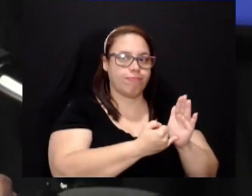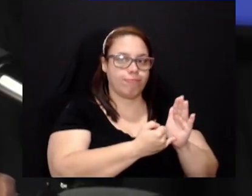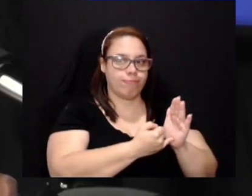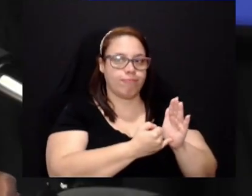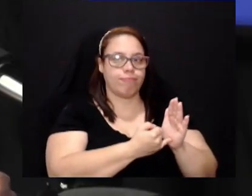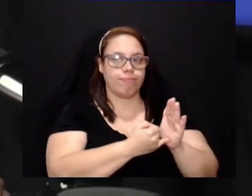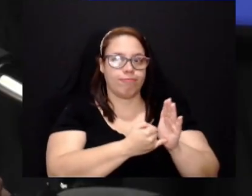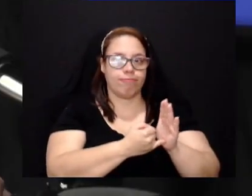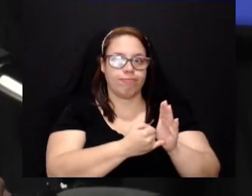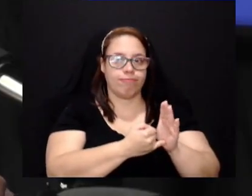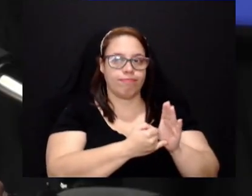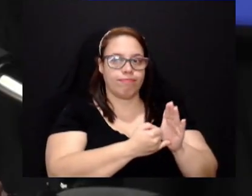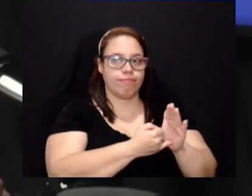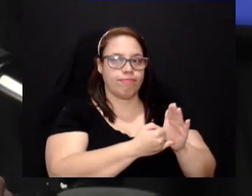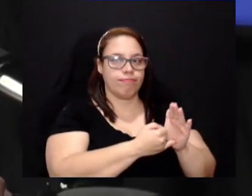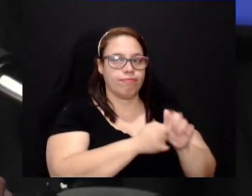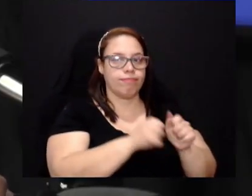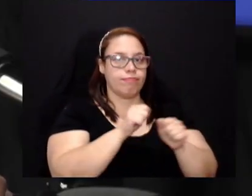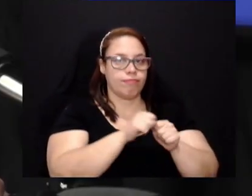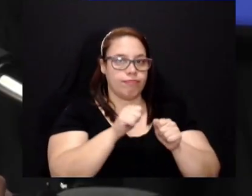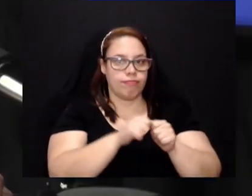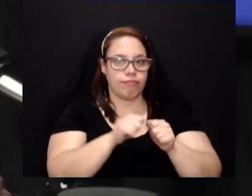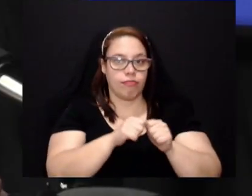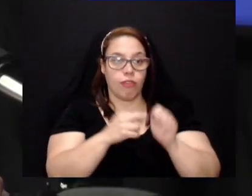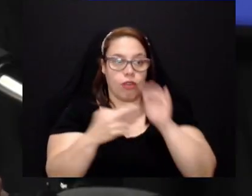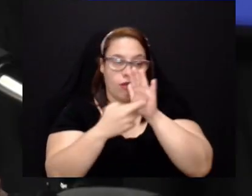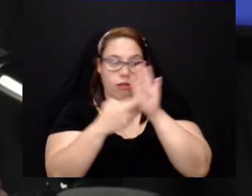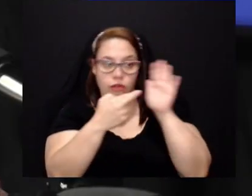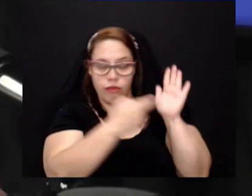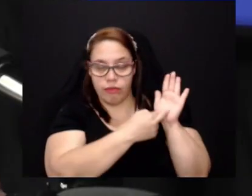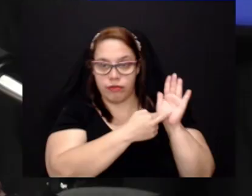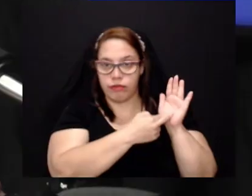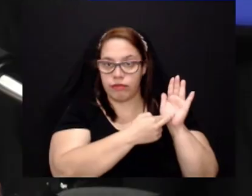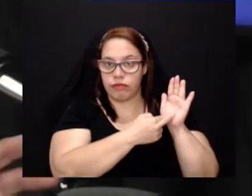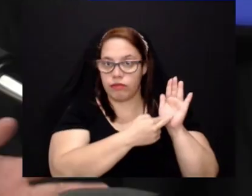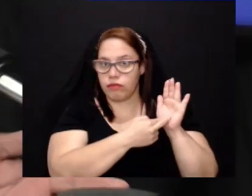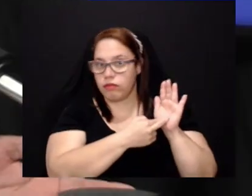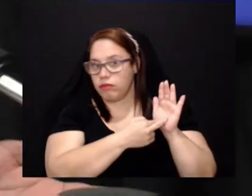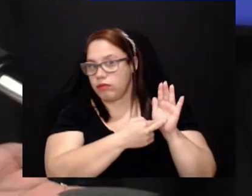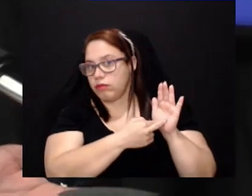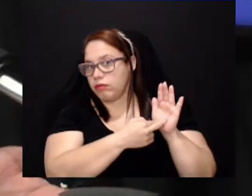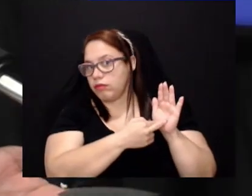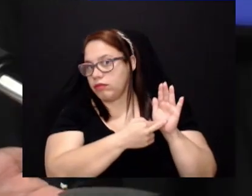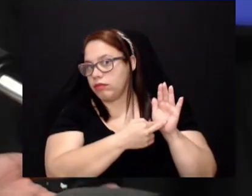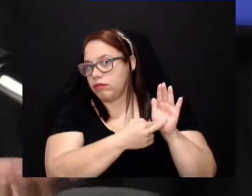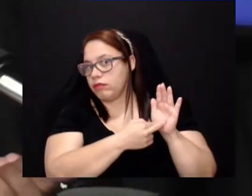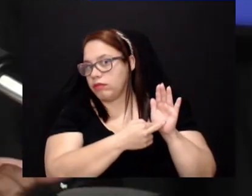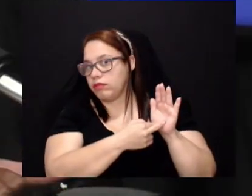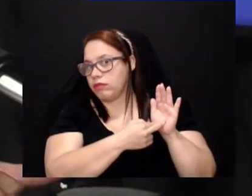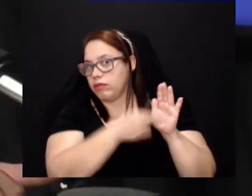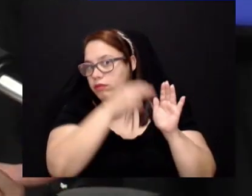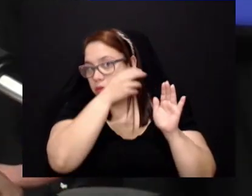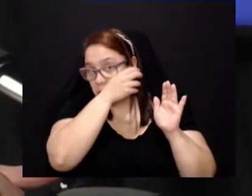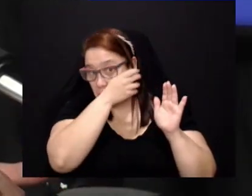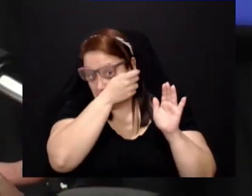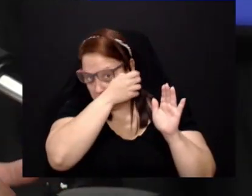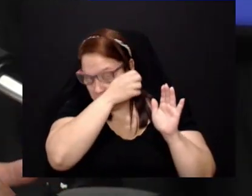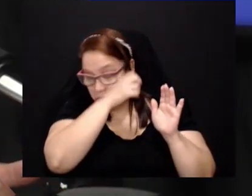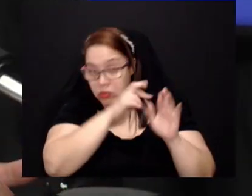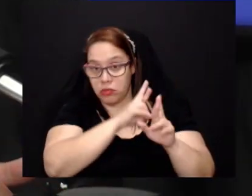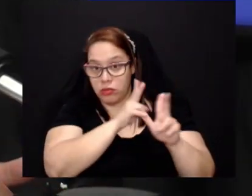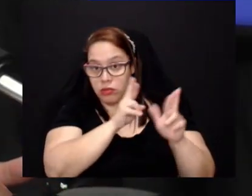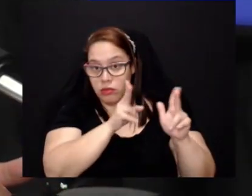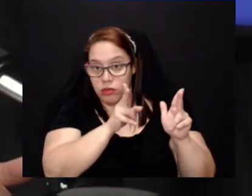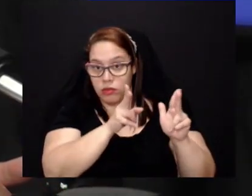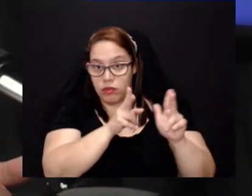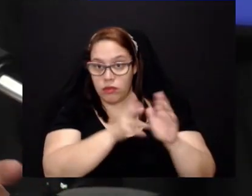instituições exatamente porque a gente se torna referência, né? Nós nos tornamos referências e isso faz toda a diferença. E o que você traz, eu acho